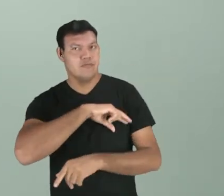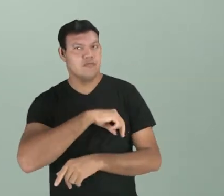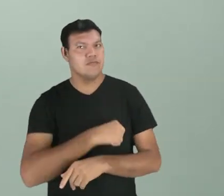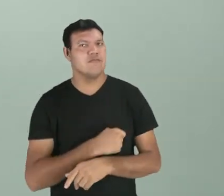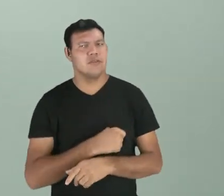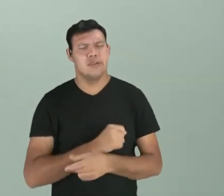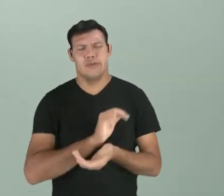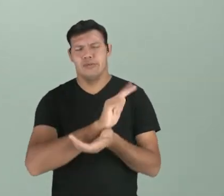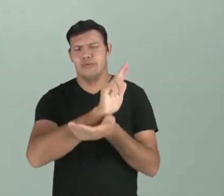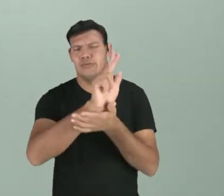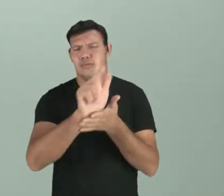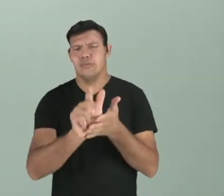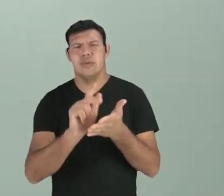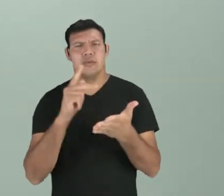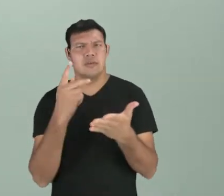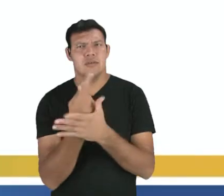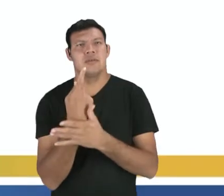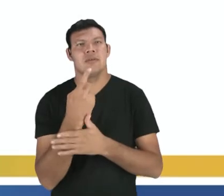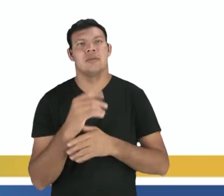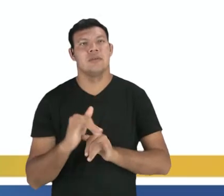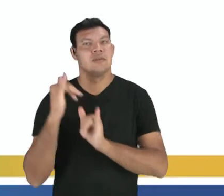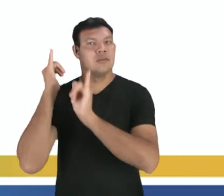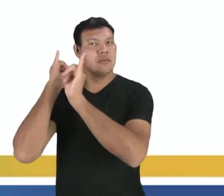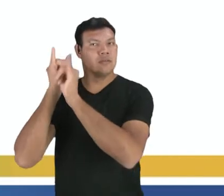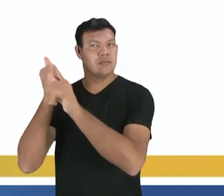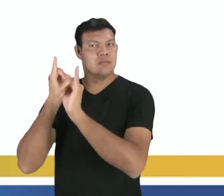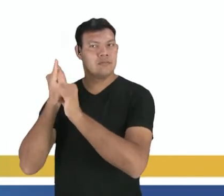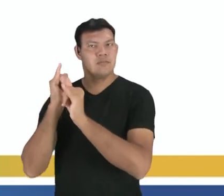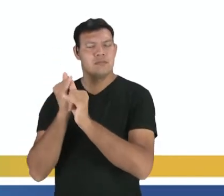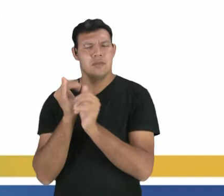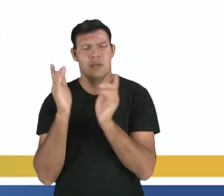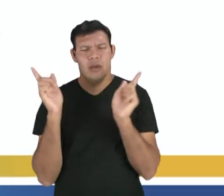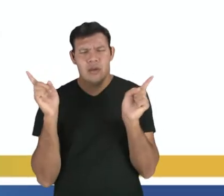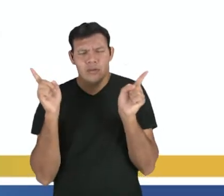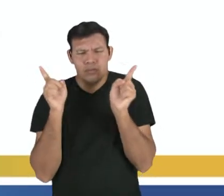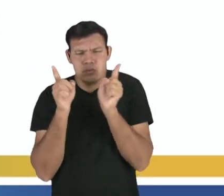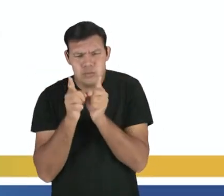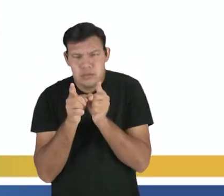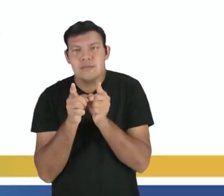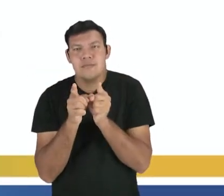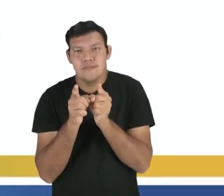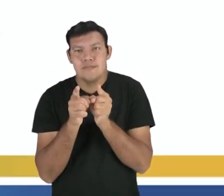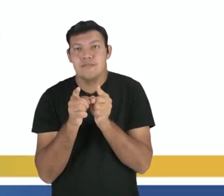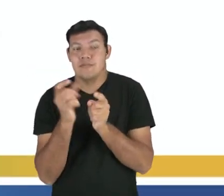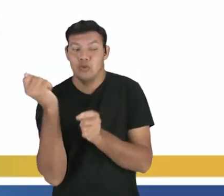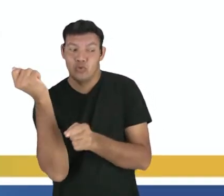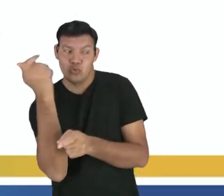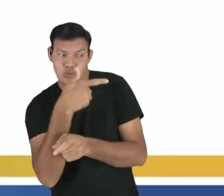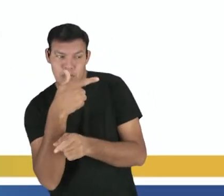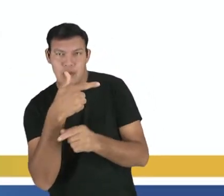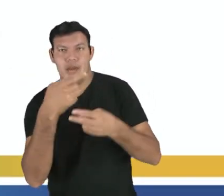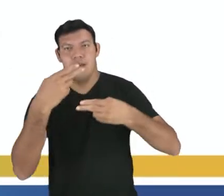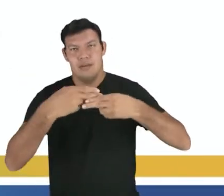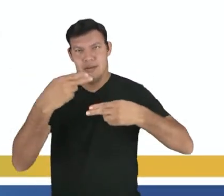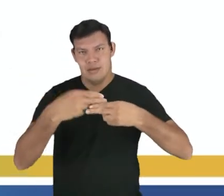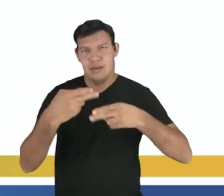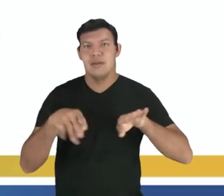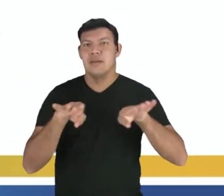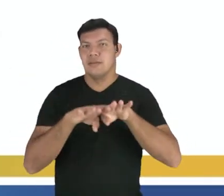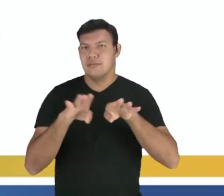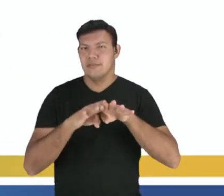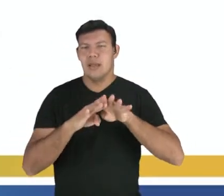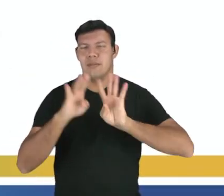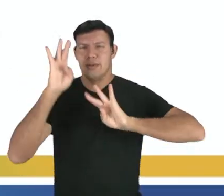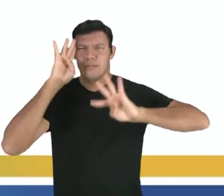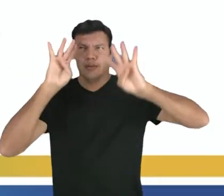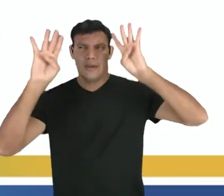história o conto gente o conto ele é menor que a novela ele também é uma narrativa ficcional e assim